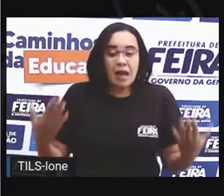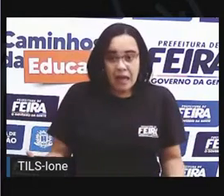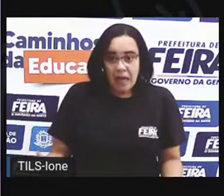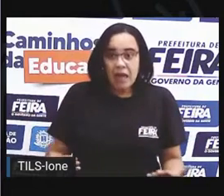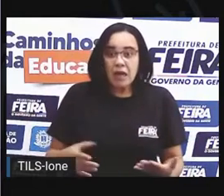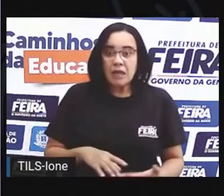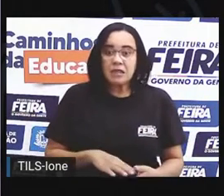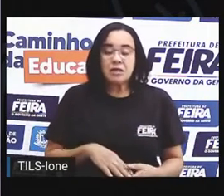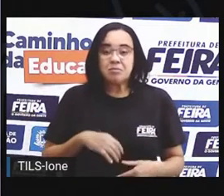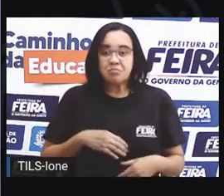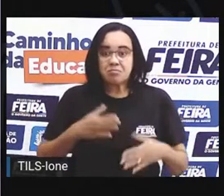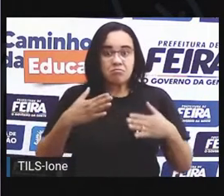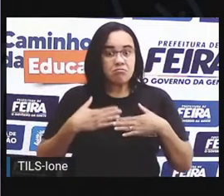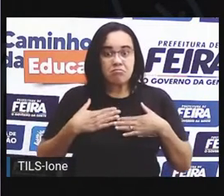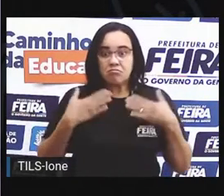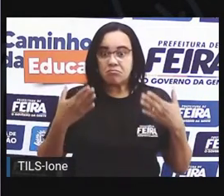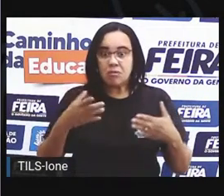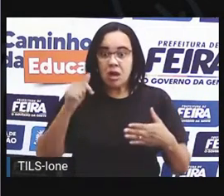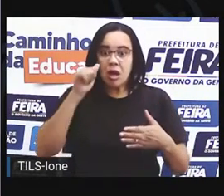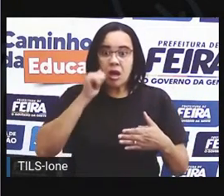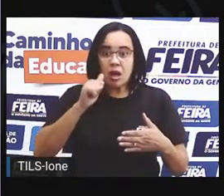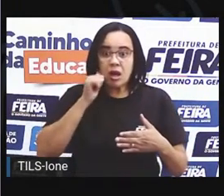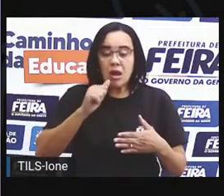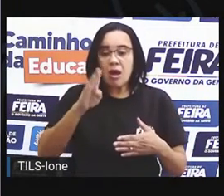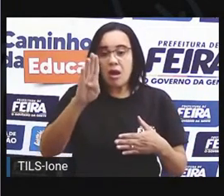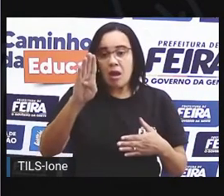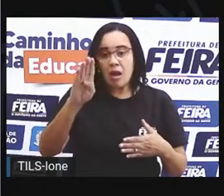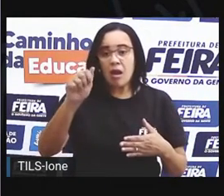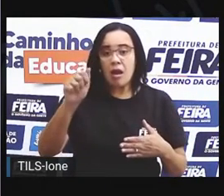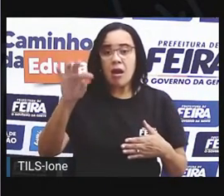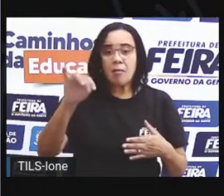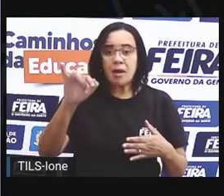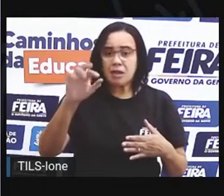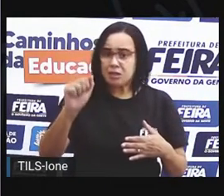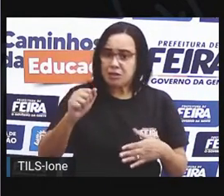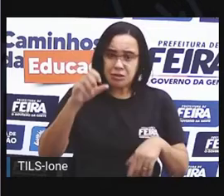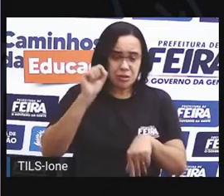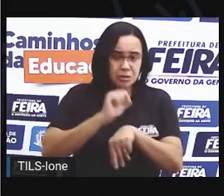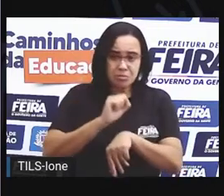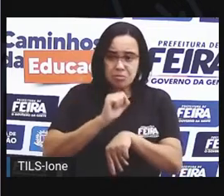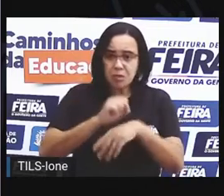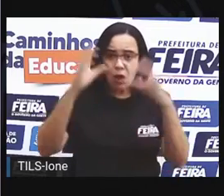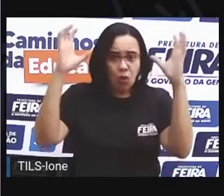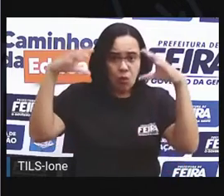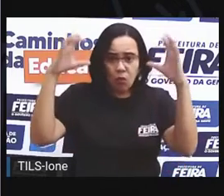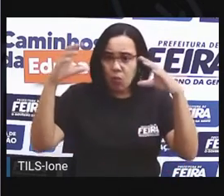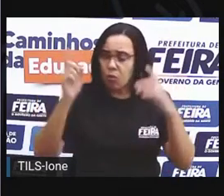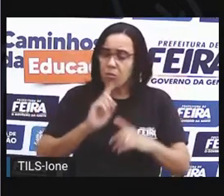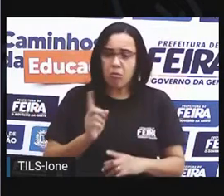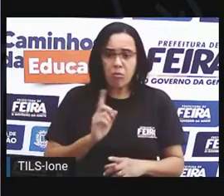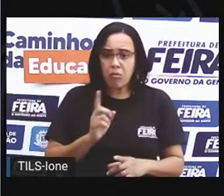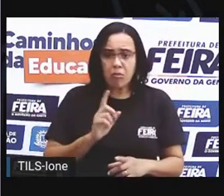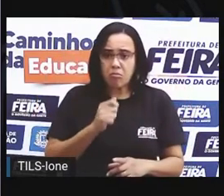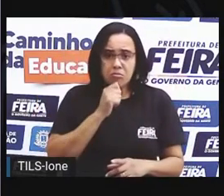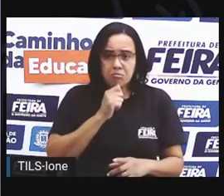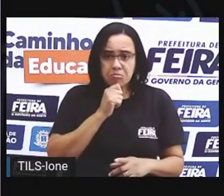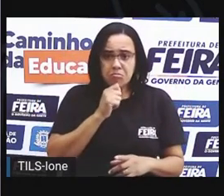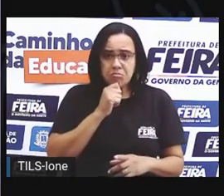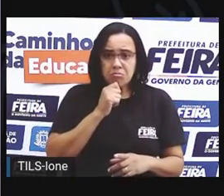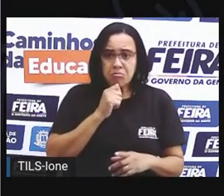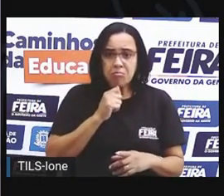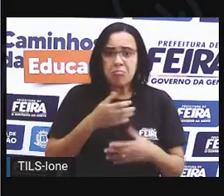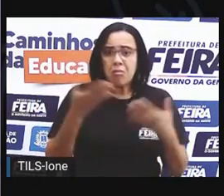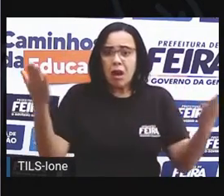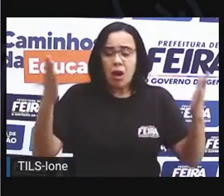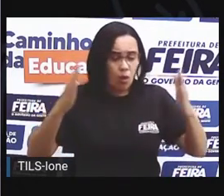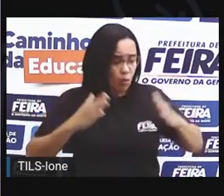dia que a Bartira não estava esperando por chuva. Pois é, a Bartira foi pega